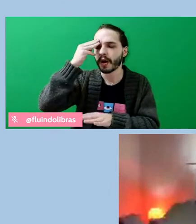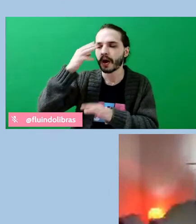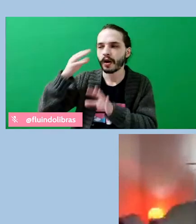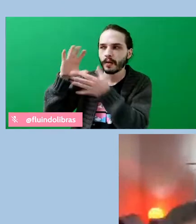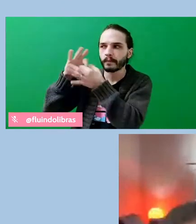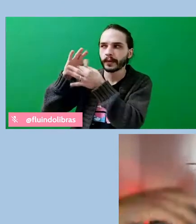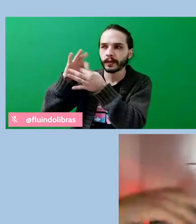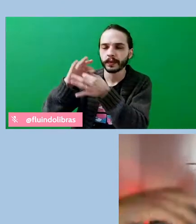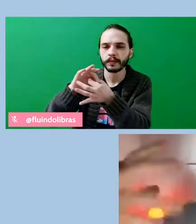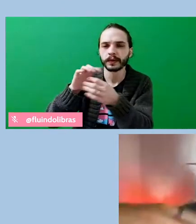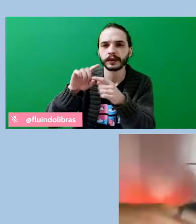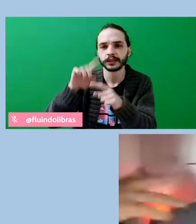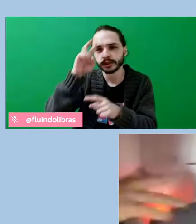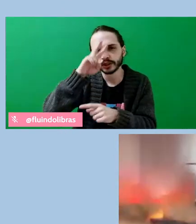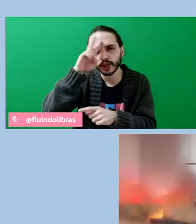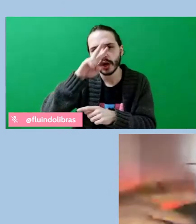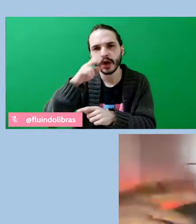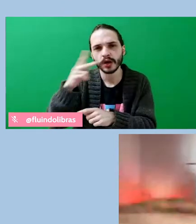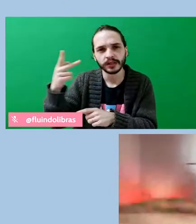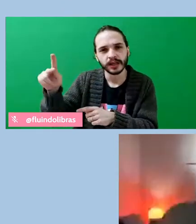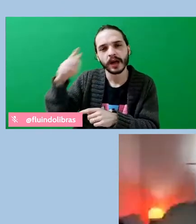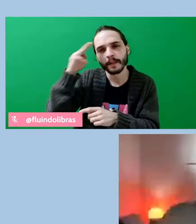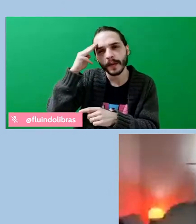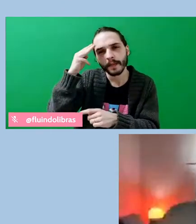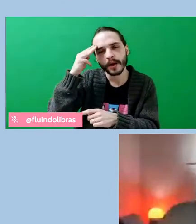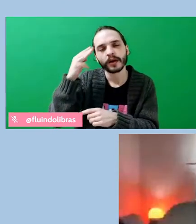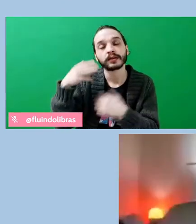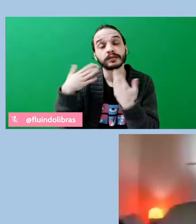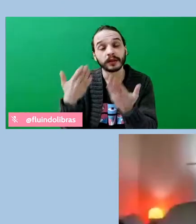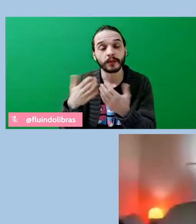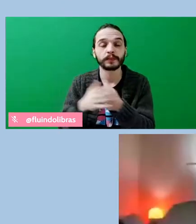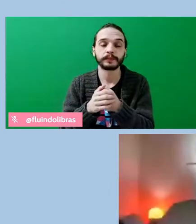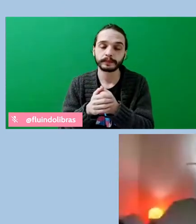ainda. Então, ela é uma dramaturgia que convida